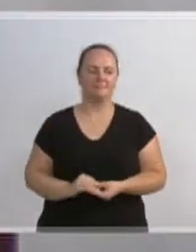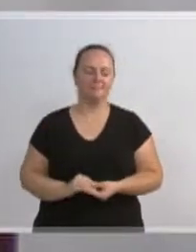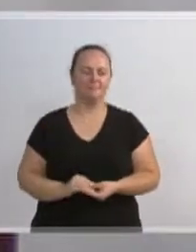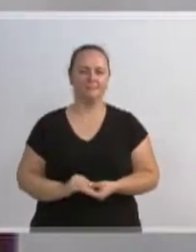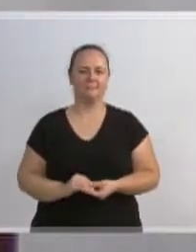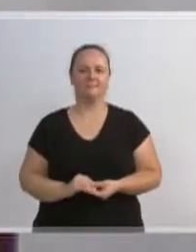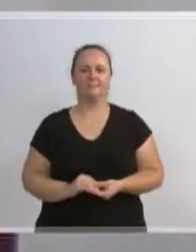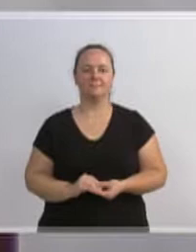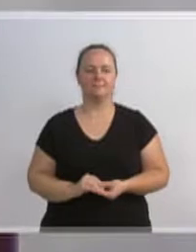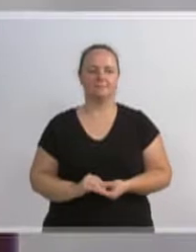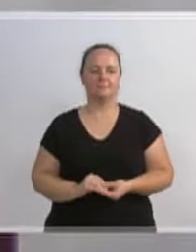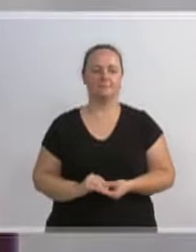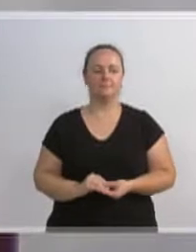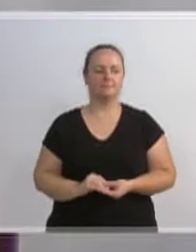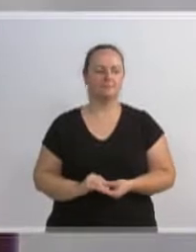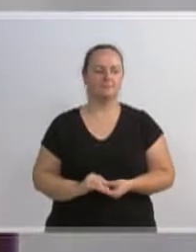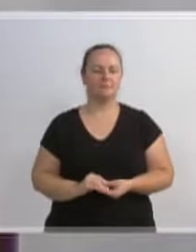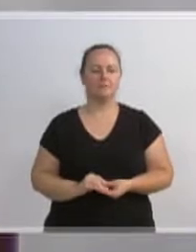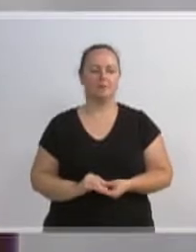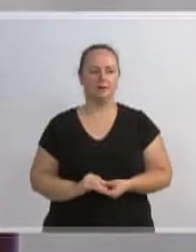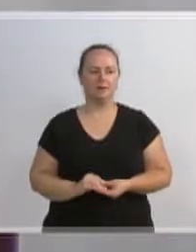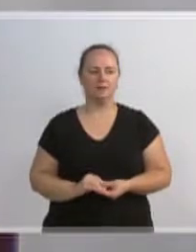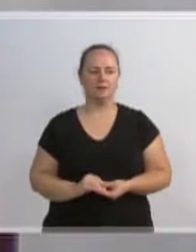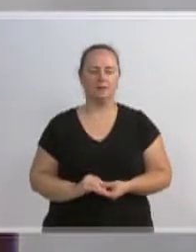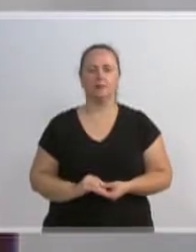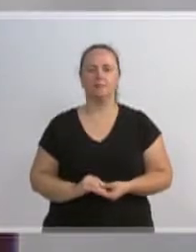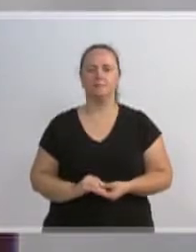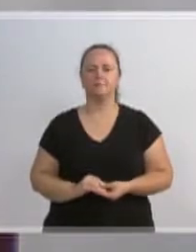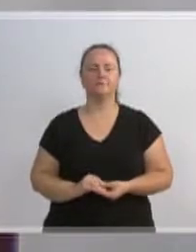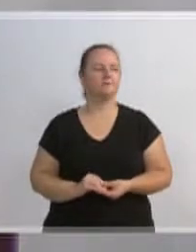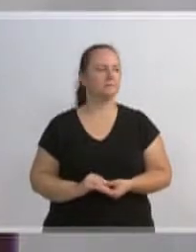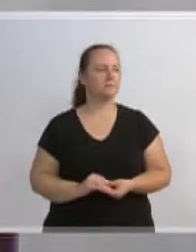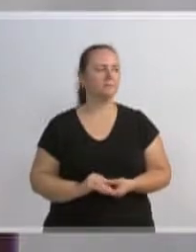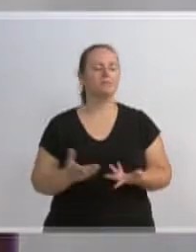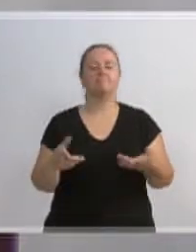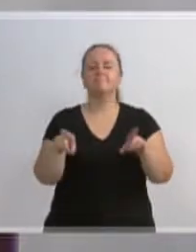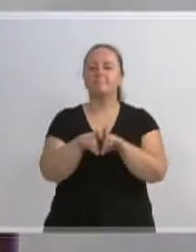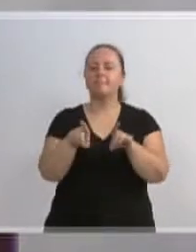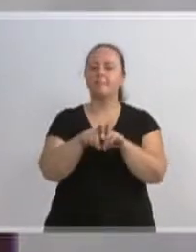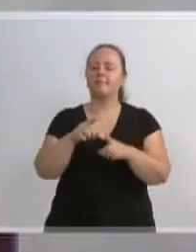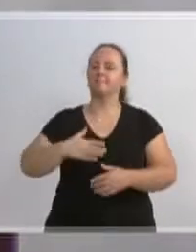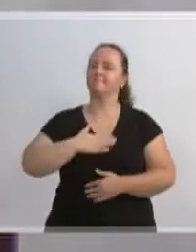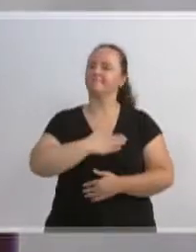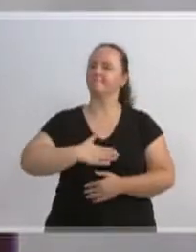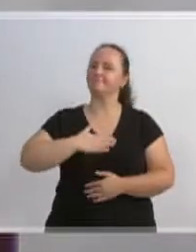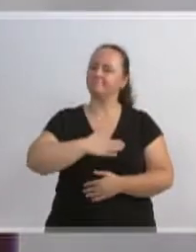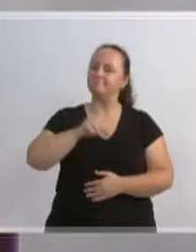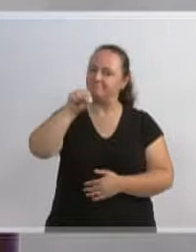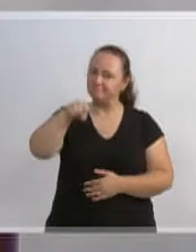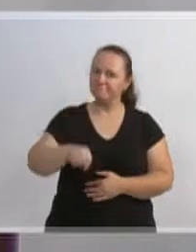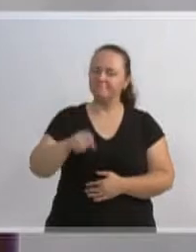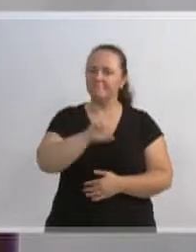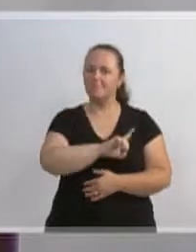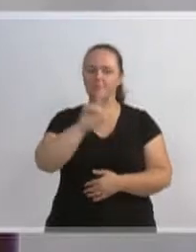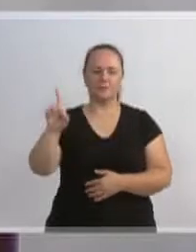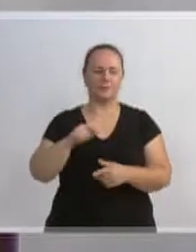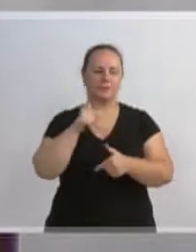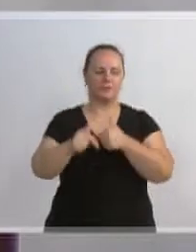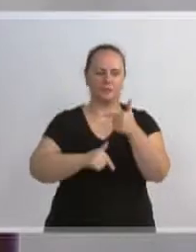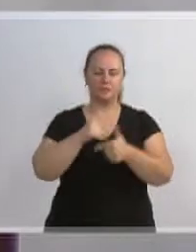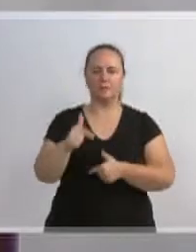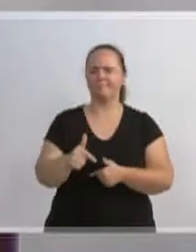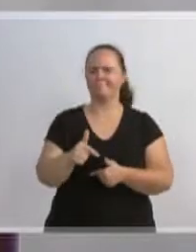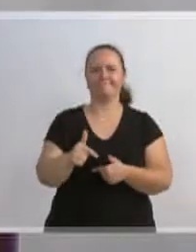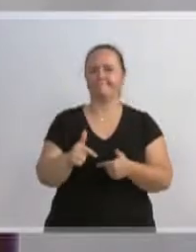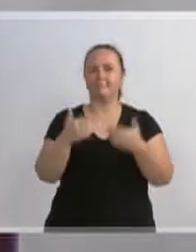relação, simplesmente, presidente, para finalizar aqui, quero saudar, sim, a questão do Dia do Trabalhador. É claro e é